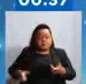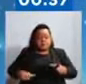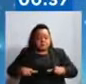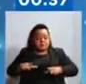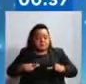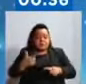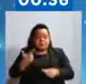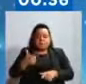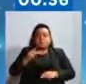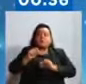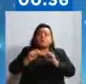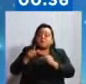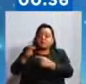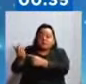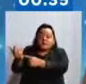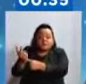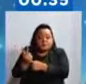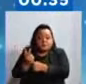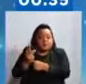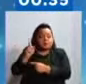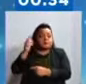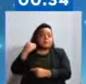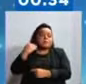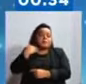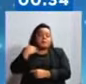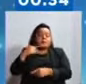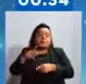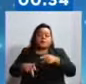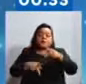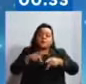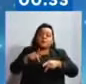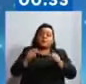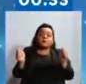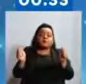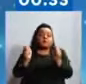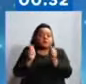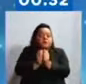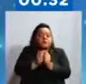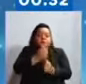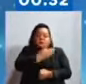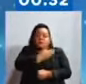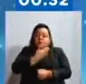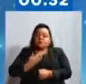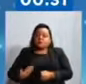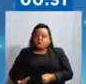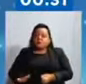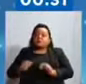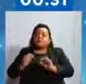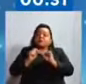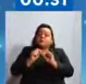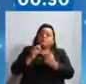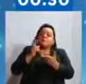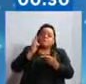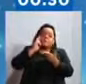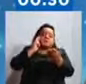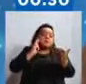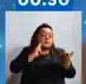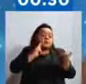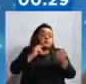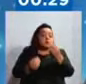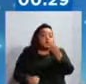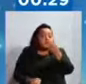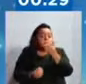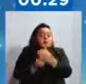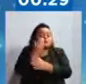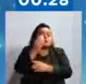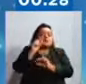principalmente criar, juntamente com o governo do estado de Rondônia, com o governador Marcos Rocha, o SEASA, que foi